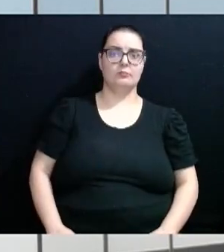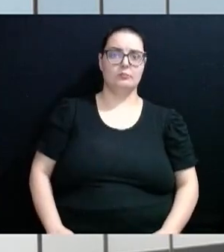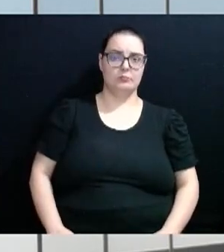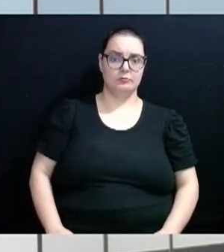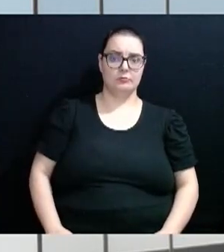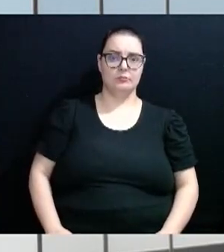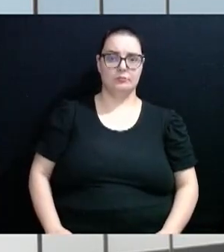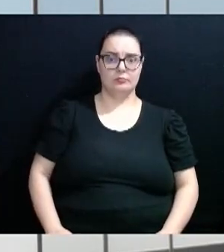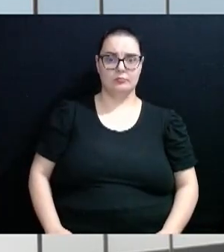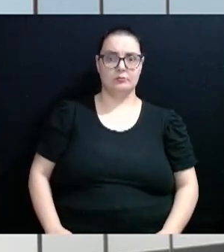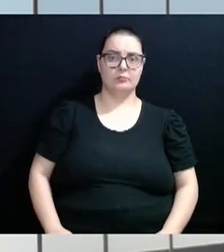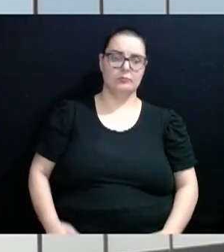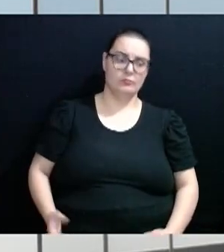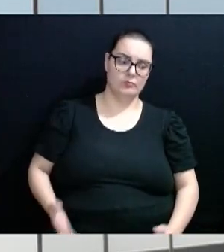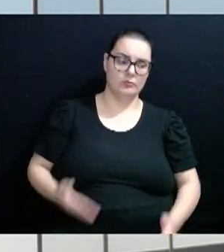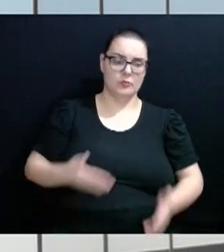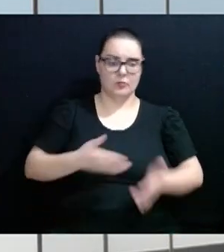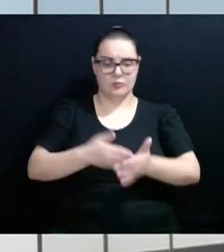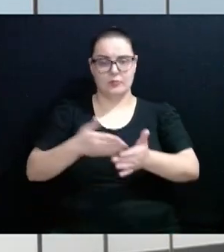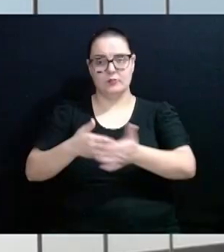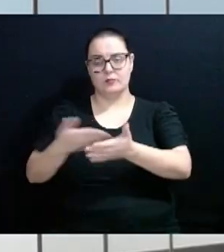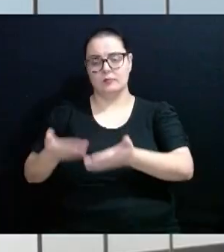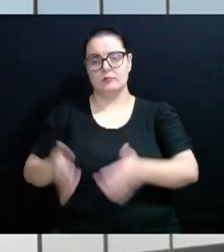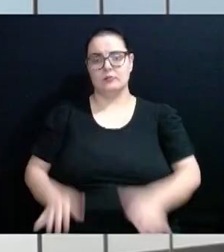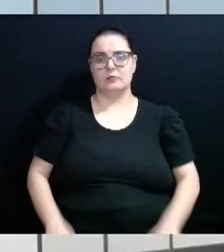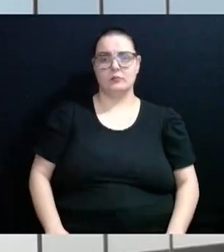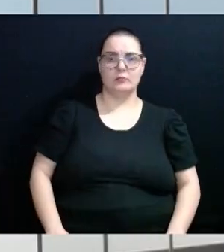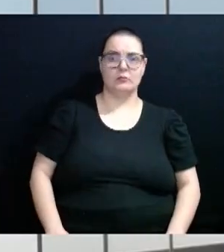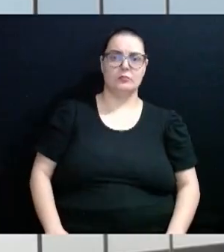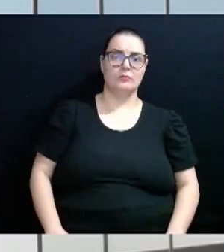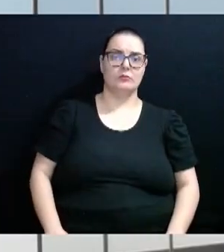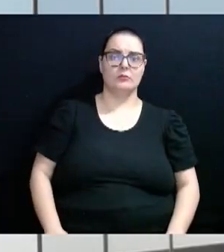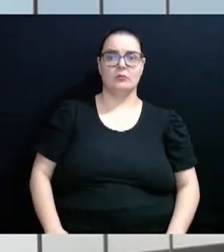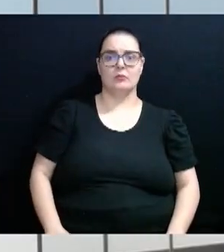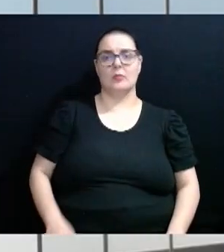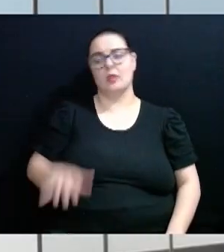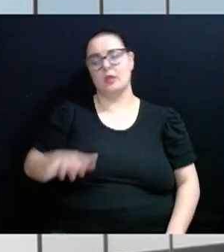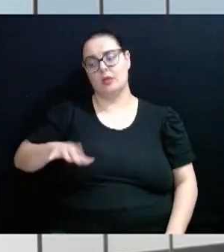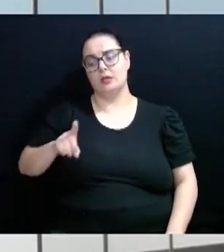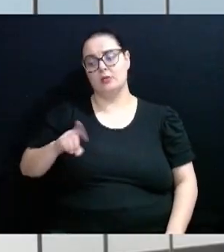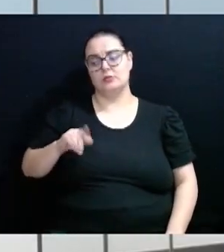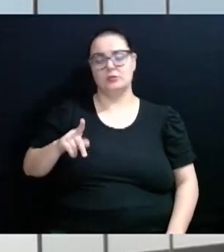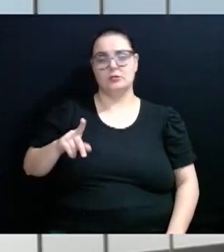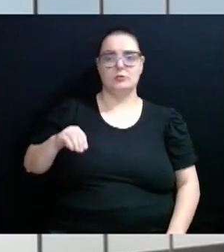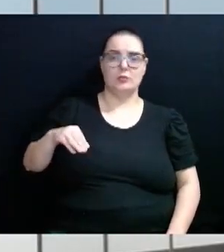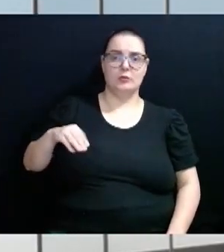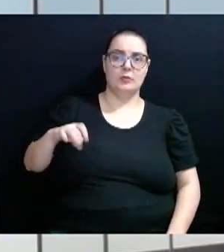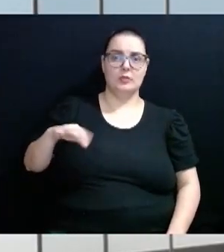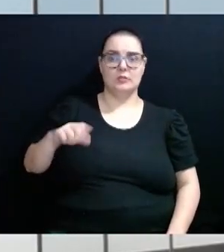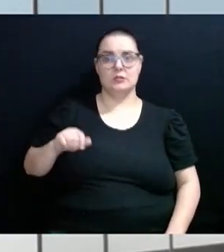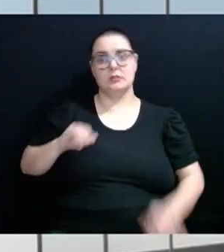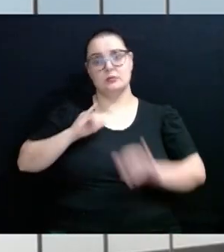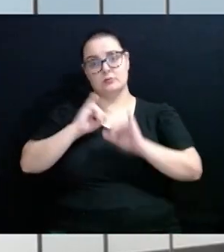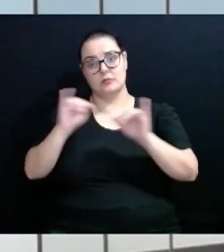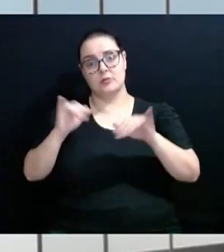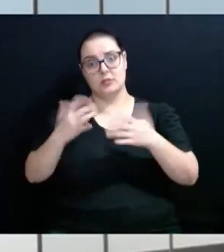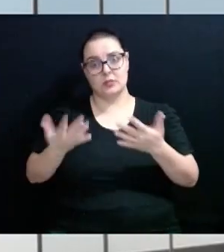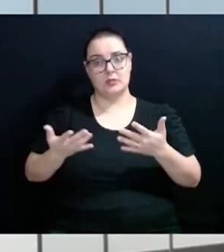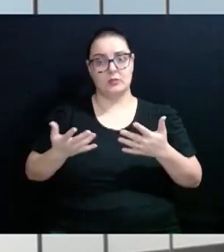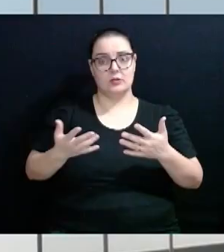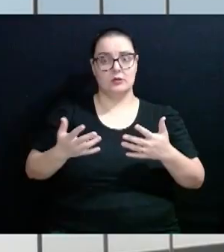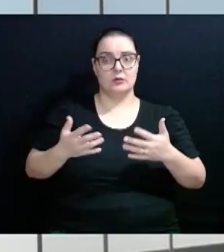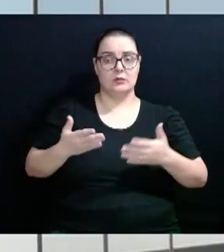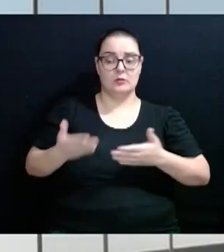ficam restritas, né, no plano geral da diplomacia, declarações, né, com toda aquela,